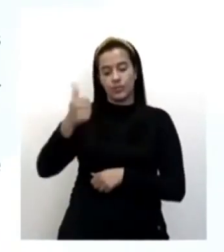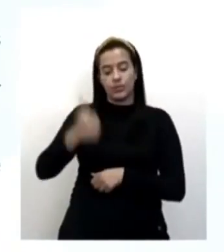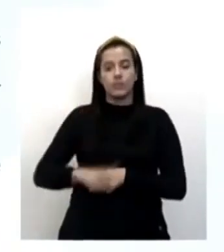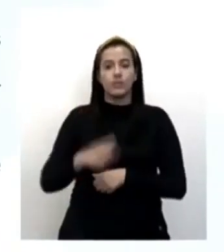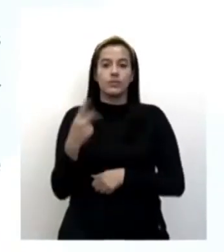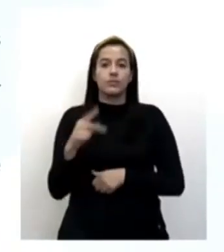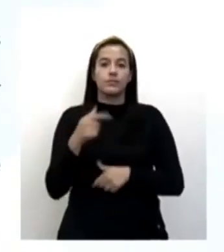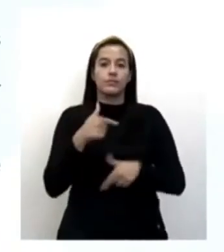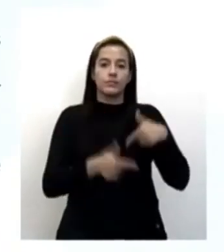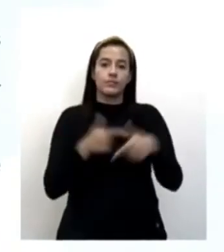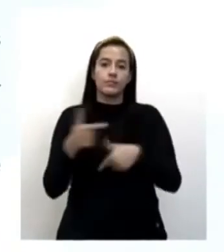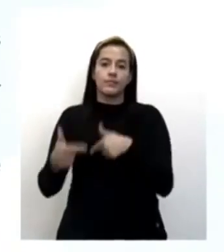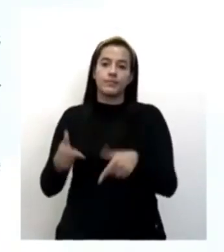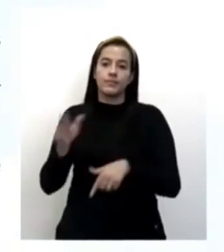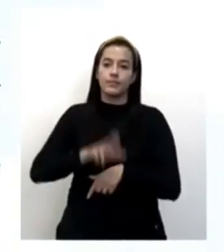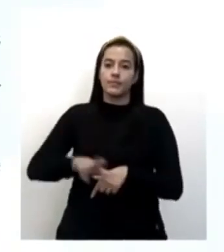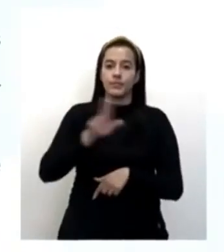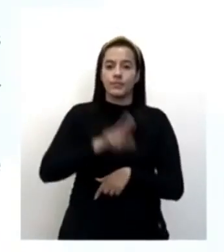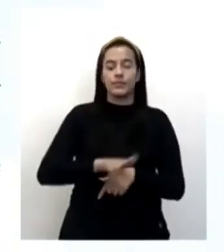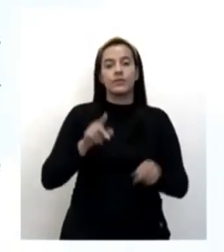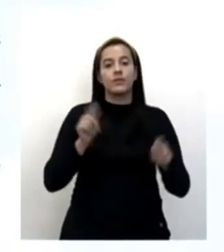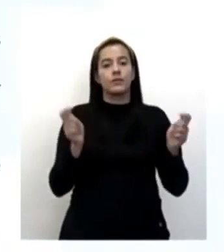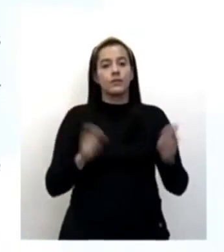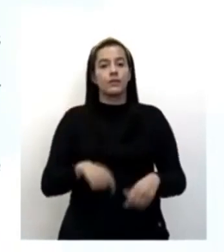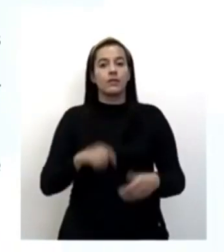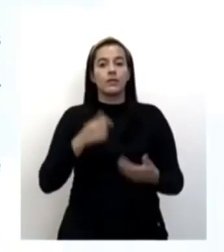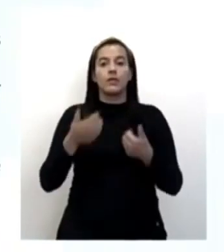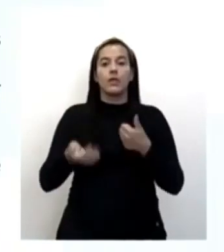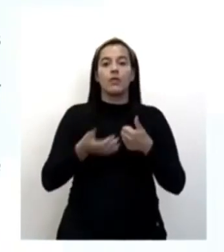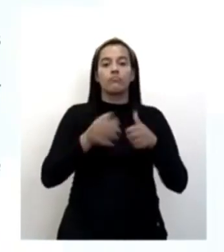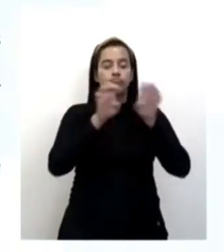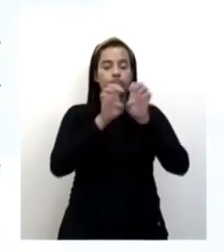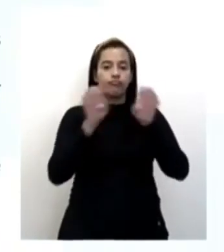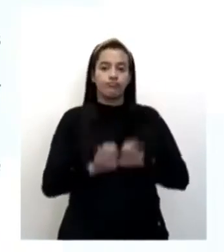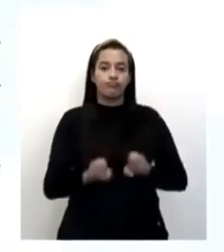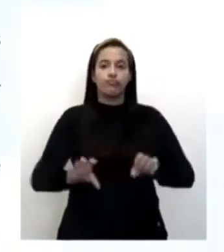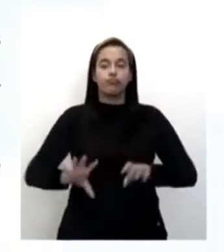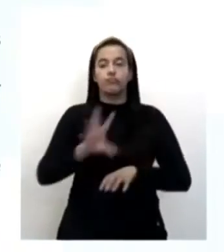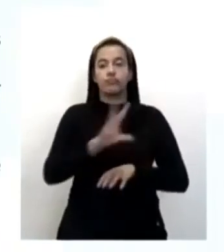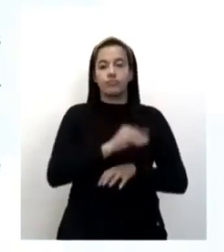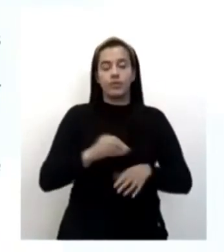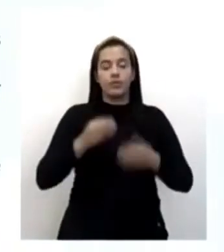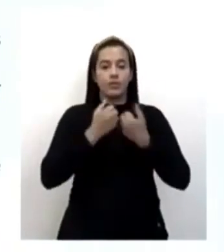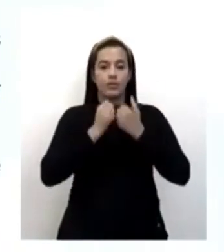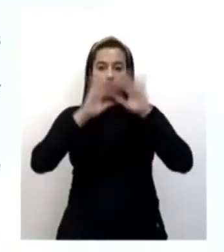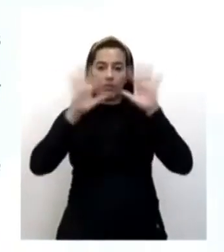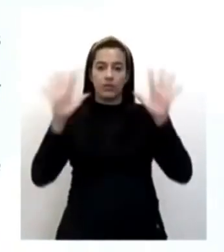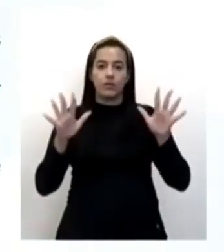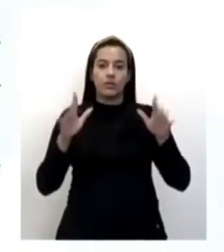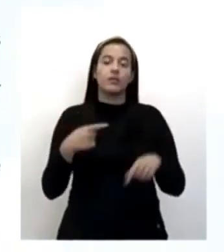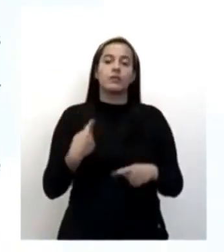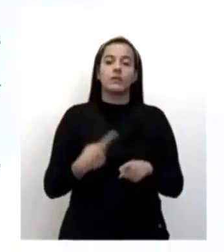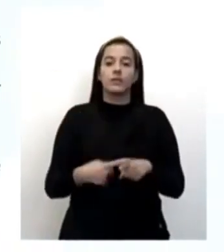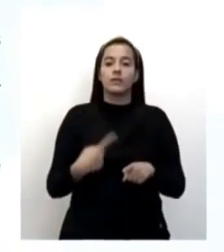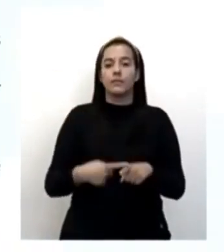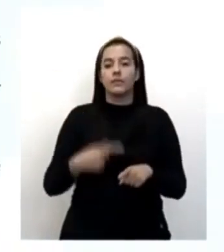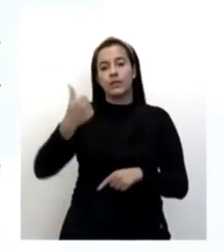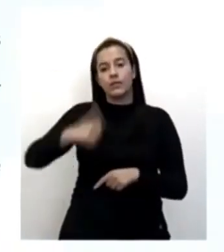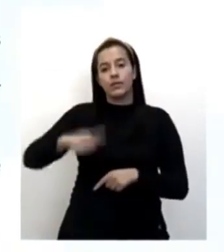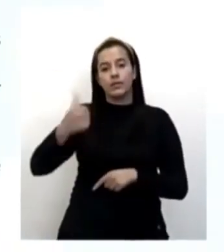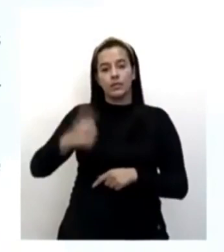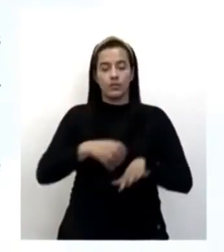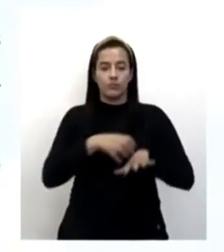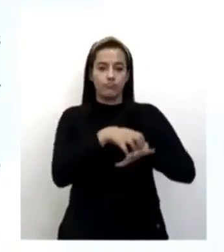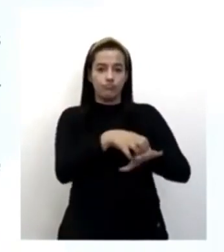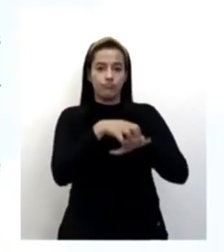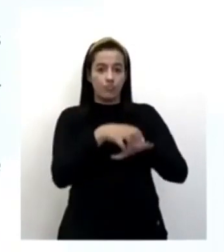prestados ao usuário, proposta para a qualificação de infraestrutura, promoção de transparência e qualificar o transporte público